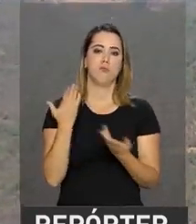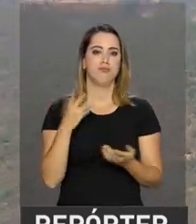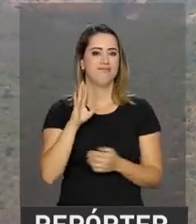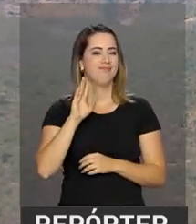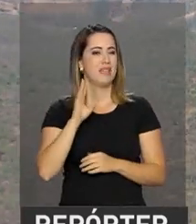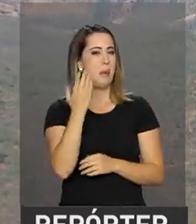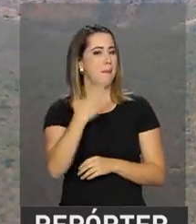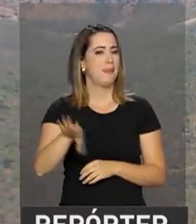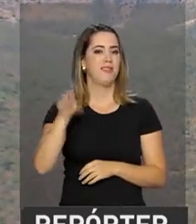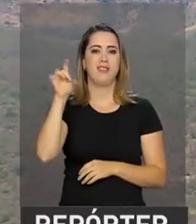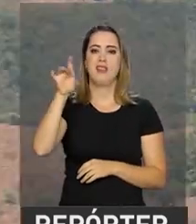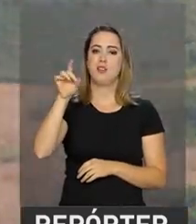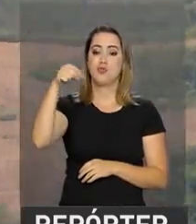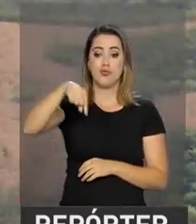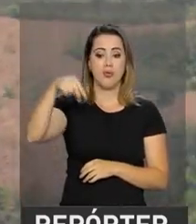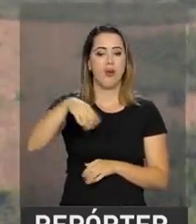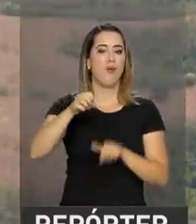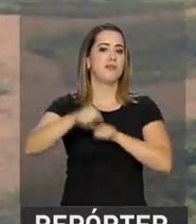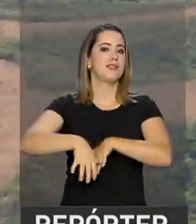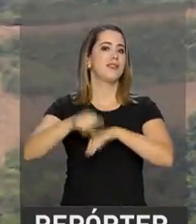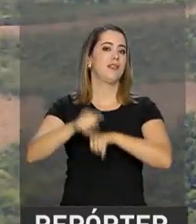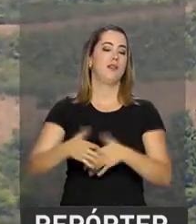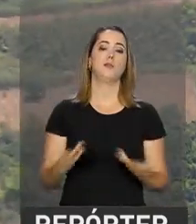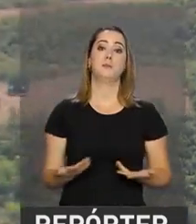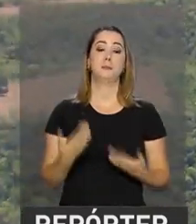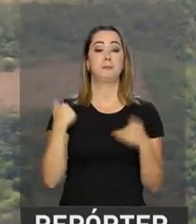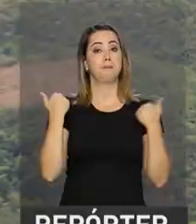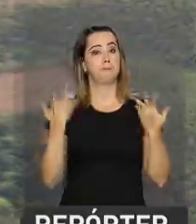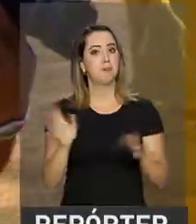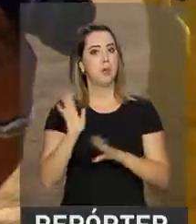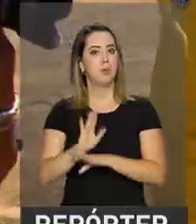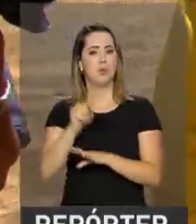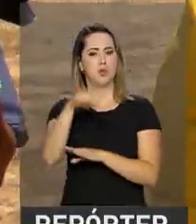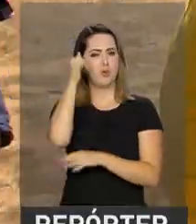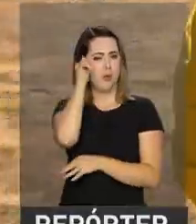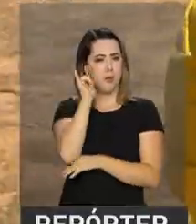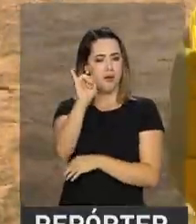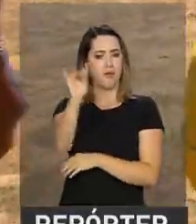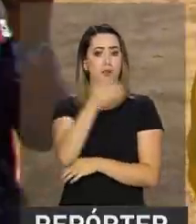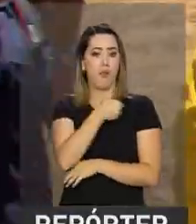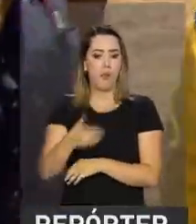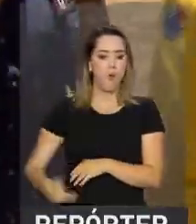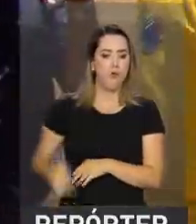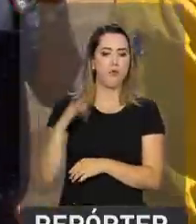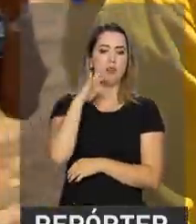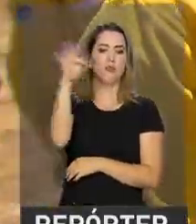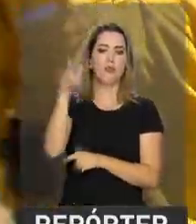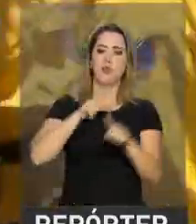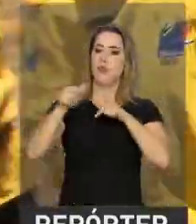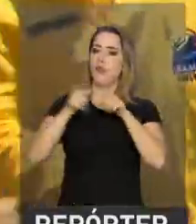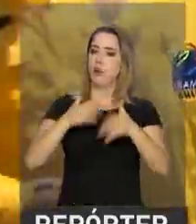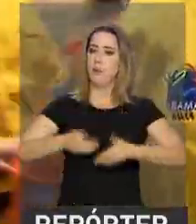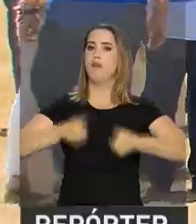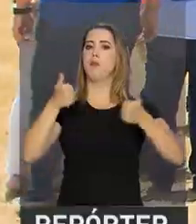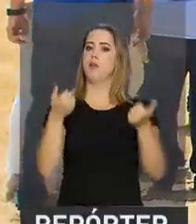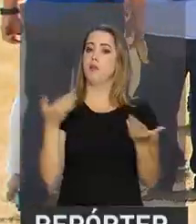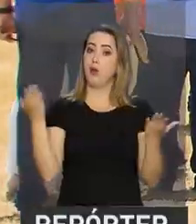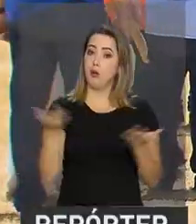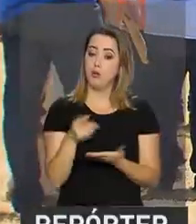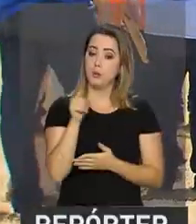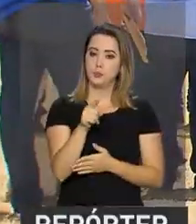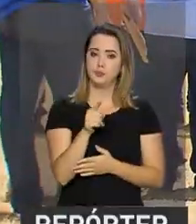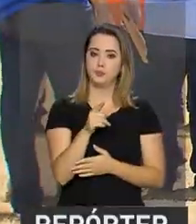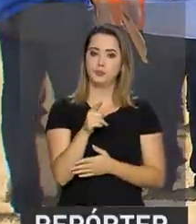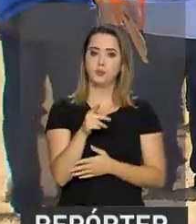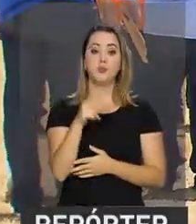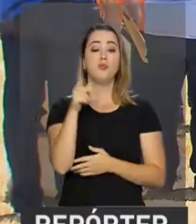só nesse mês de setembro. E para ajudar nesse combate, o governo federal reforçou as ações na região. A cidade